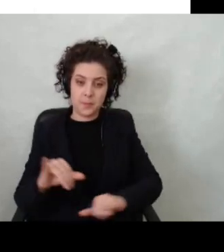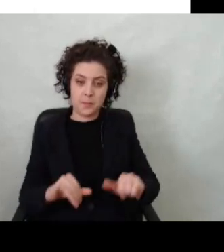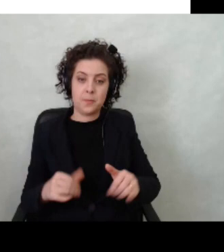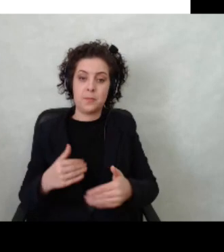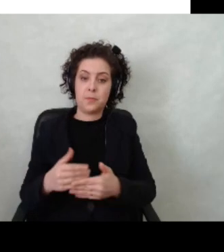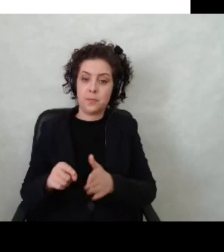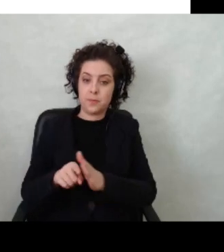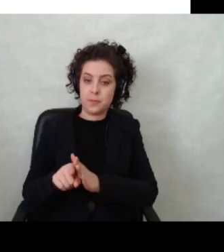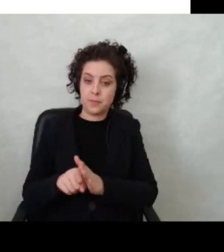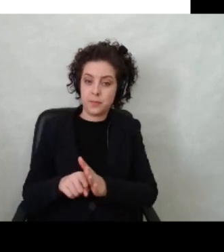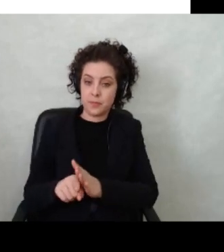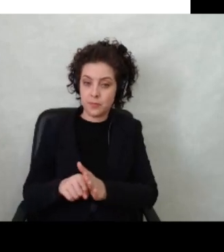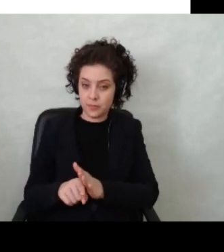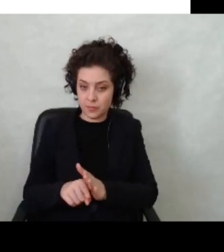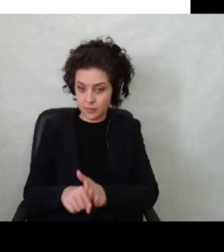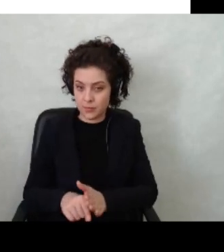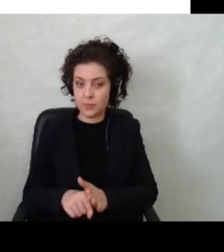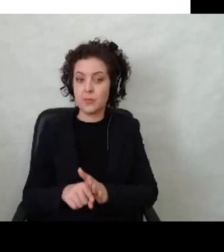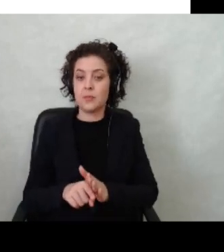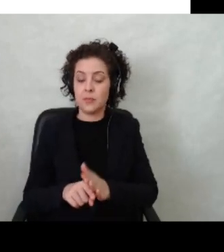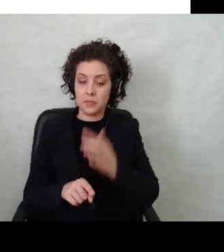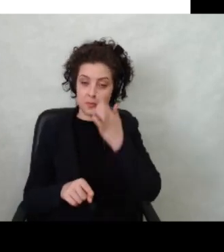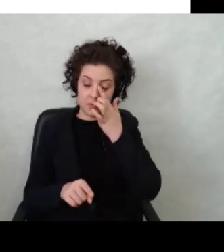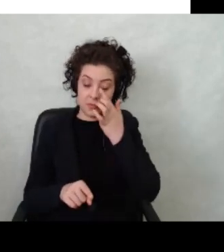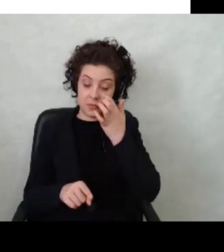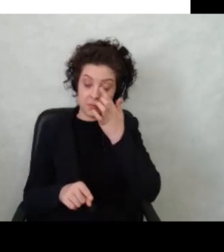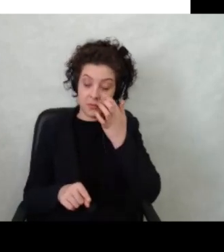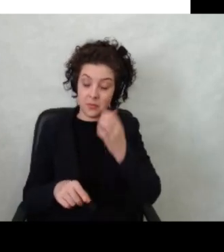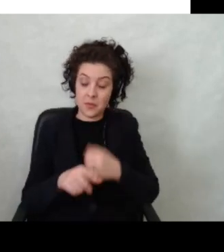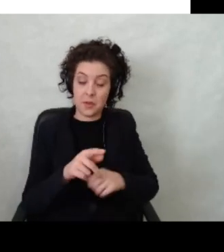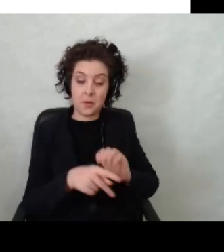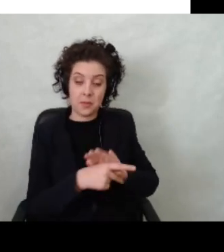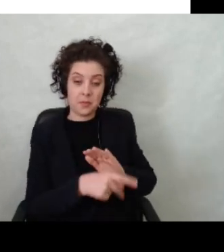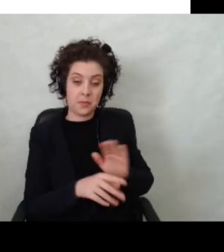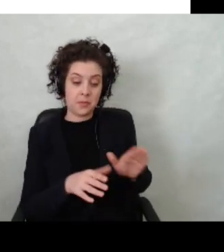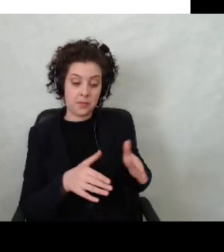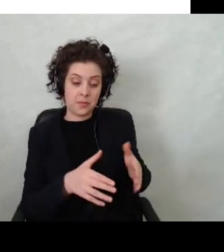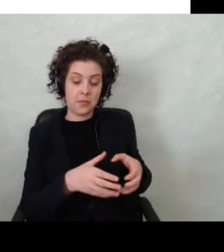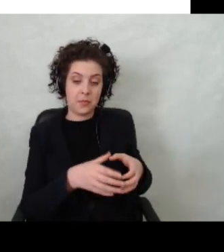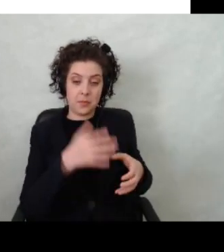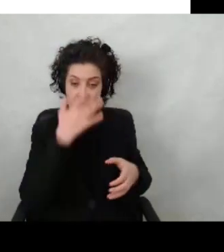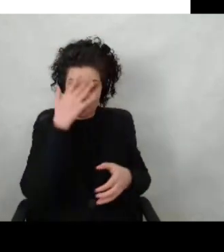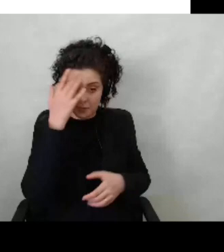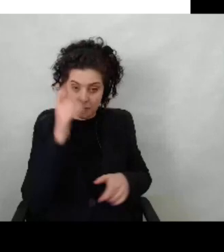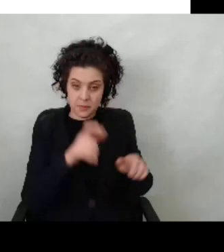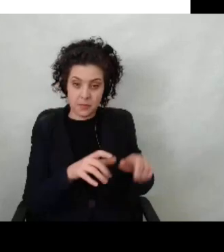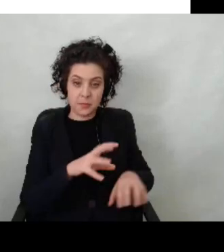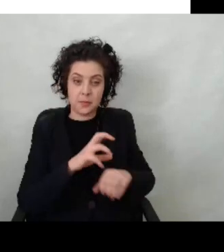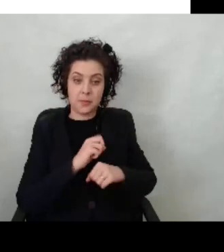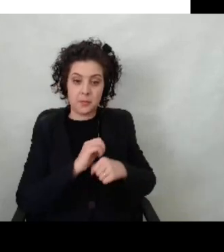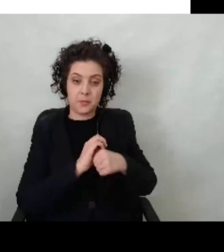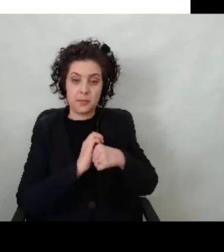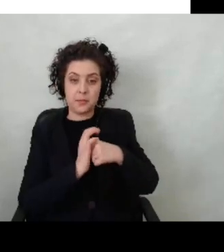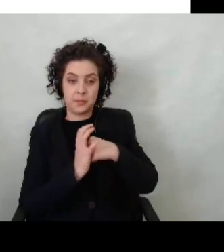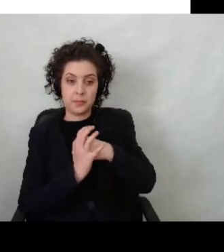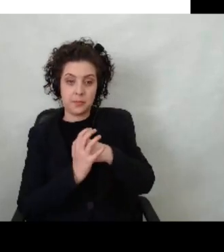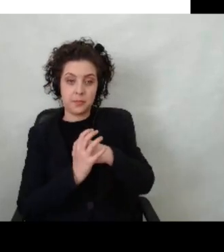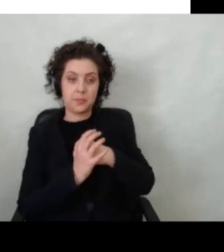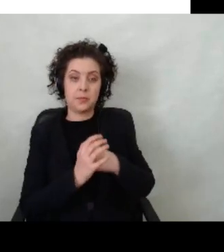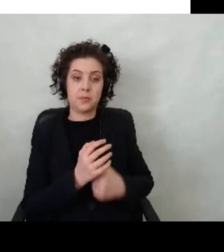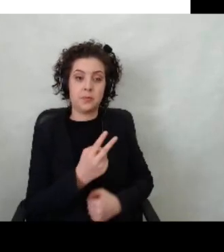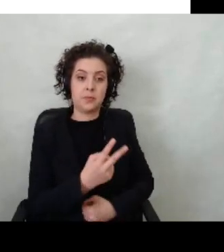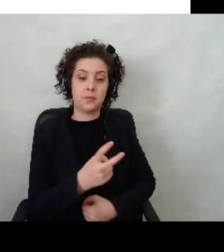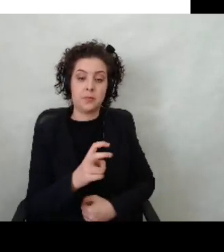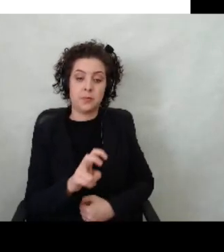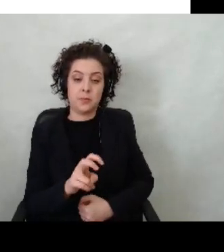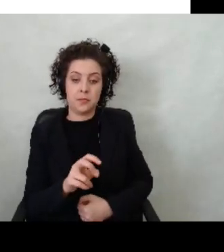PETs de estrógeno para pacientes com Covid-19, né, essa concentração é em torno de 25